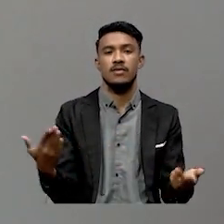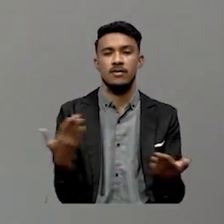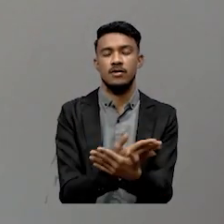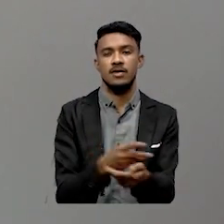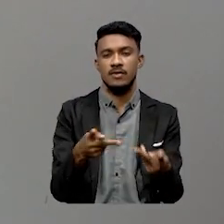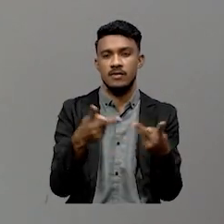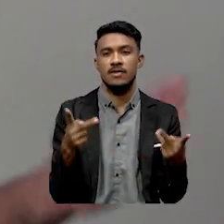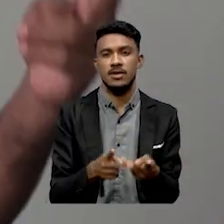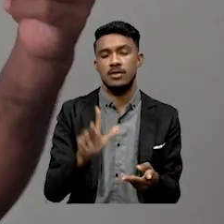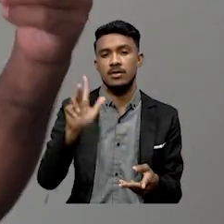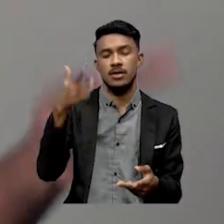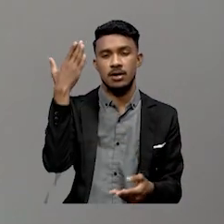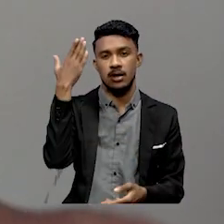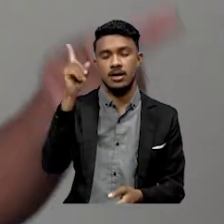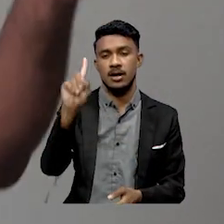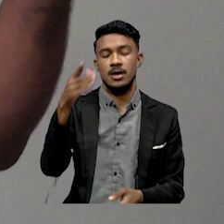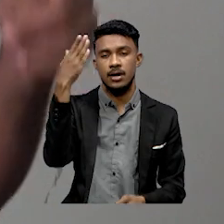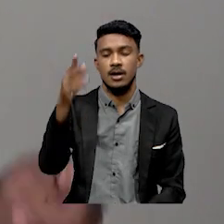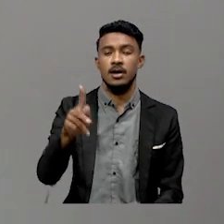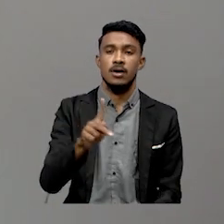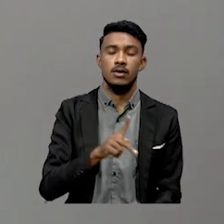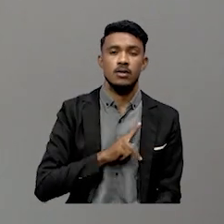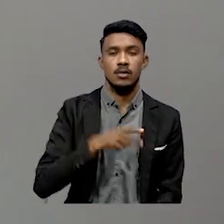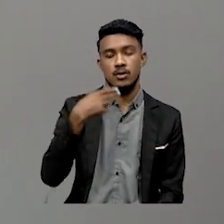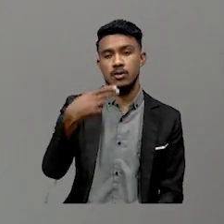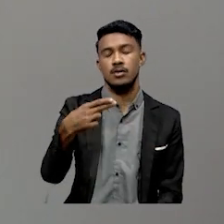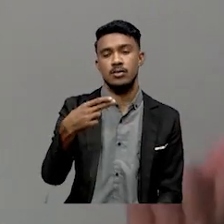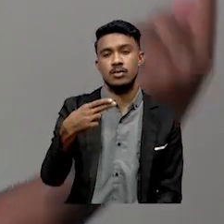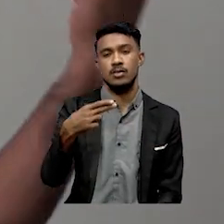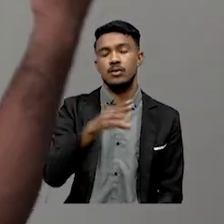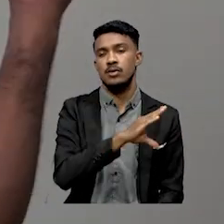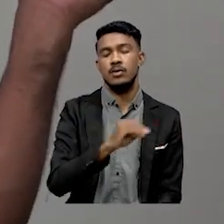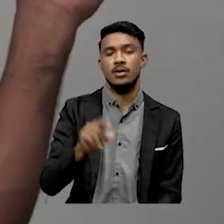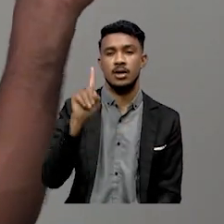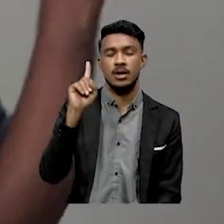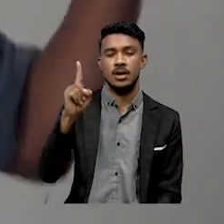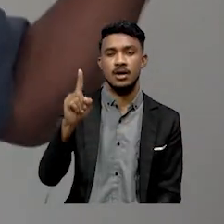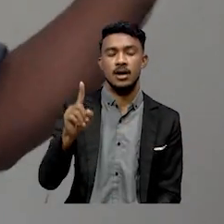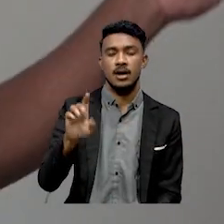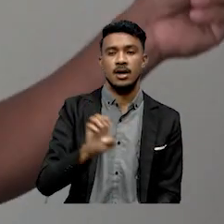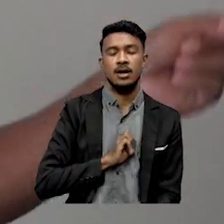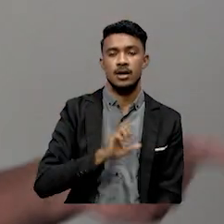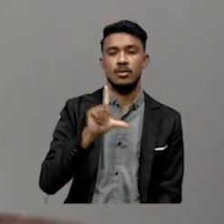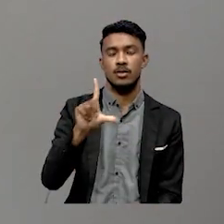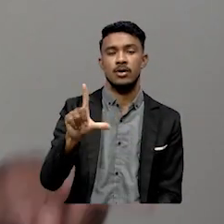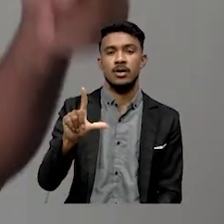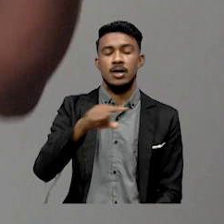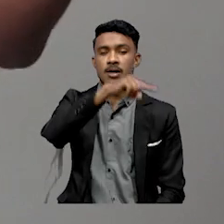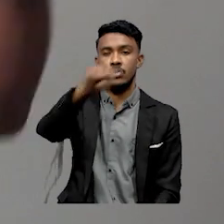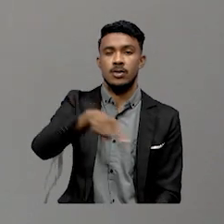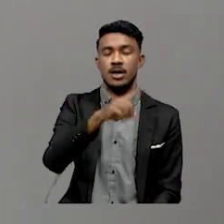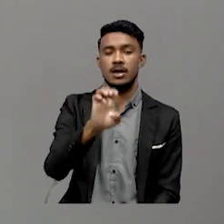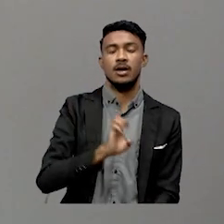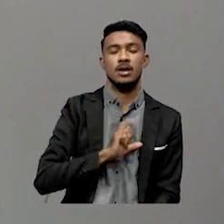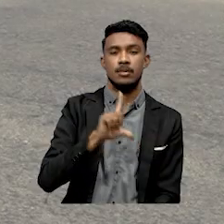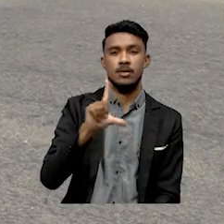todo. E daí a Culhum, e a ponte Culhum, né? E daí a Elem Lui, Bundaran Elem Lui, e da Pali e a